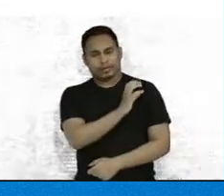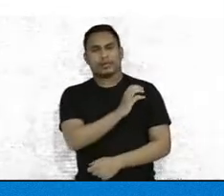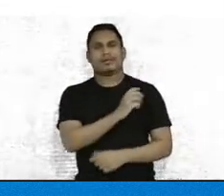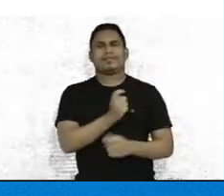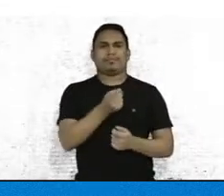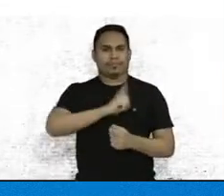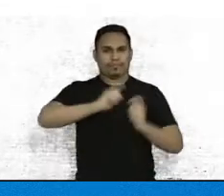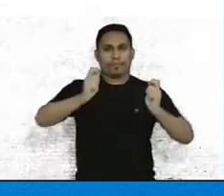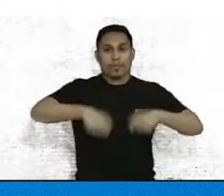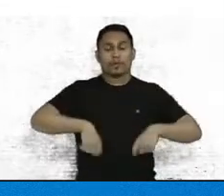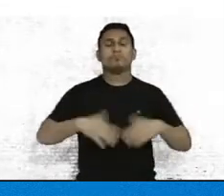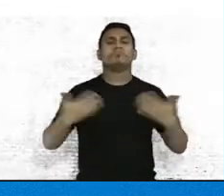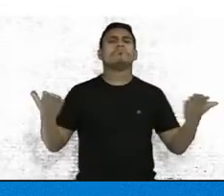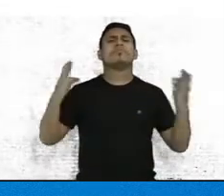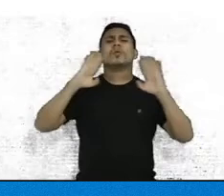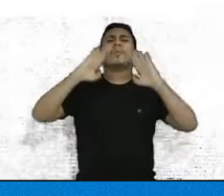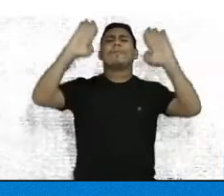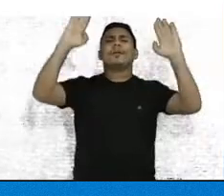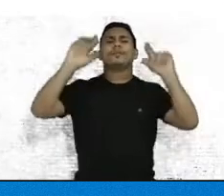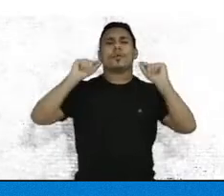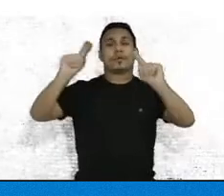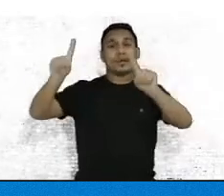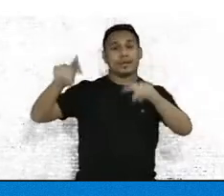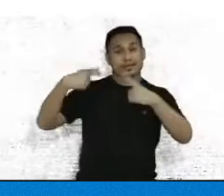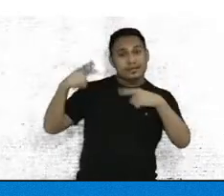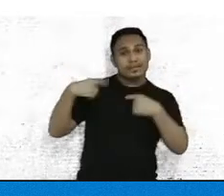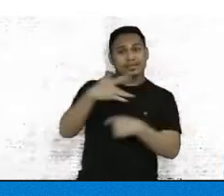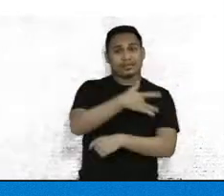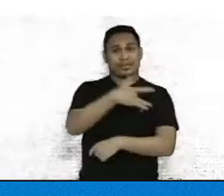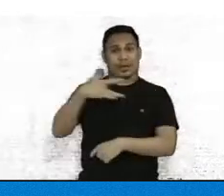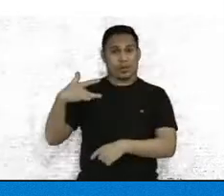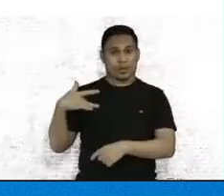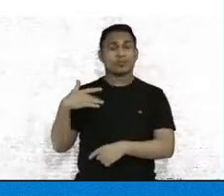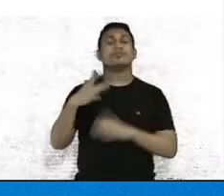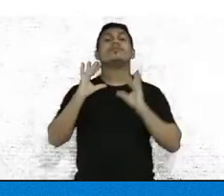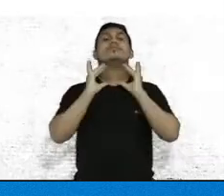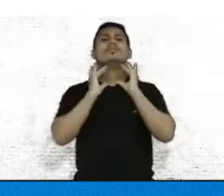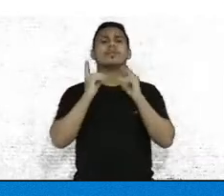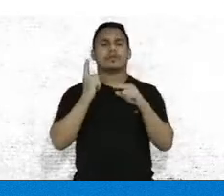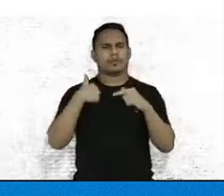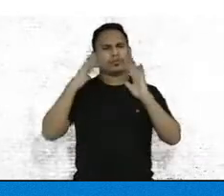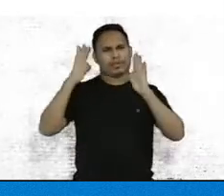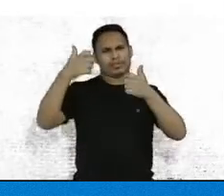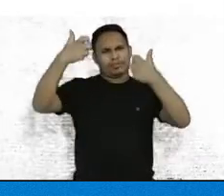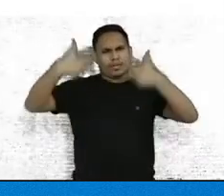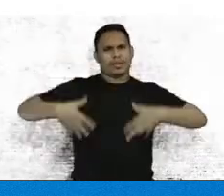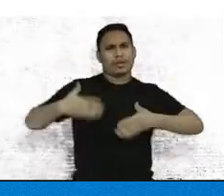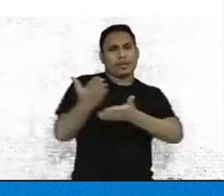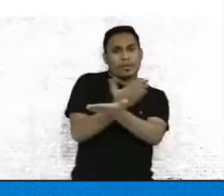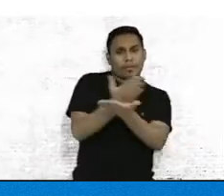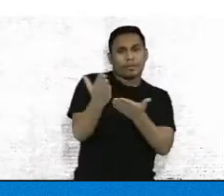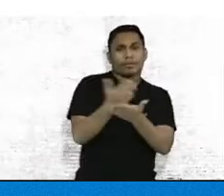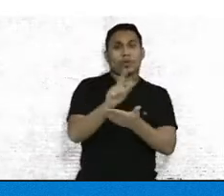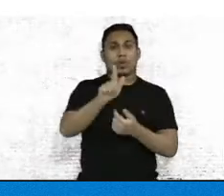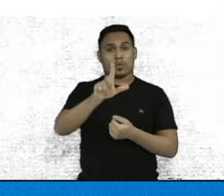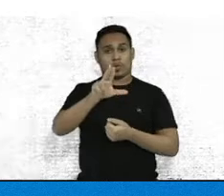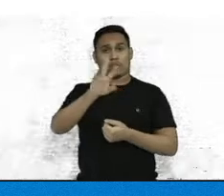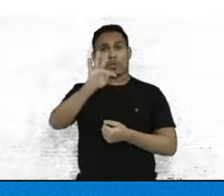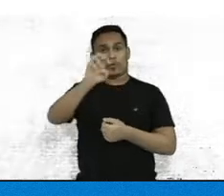principais vilões da saúde da nossa tireoide? Eu já falei um pouco de todos, tá? O glúten,